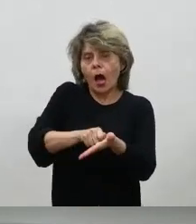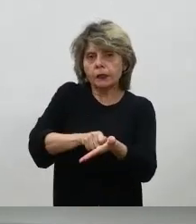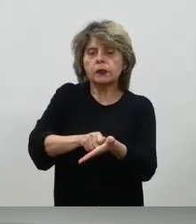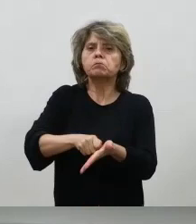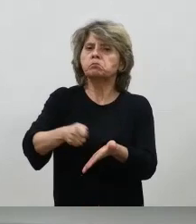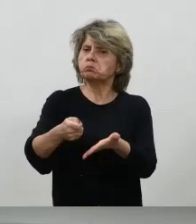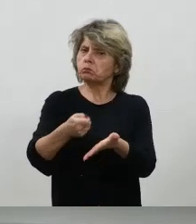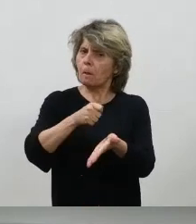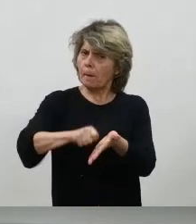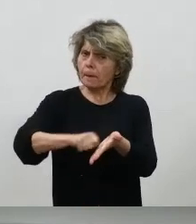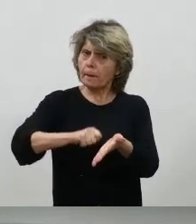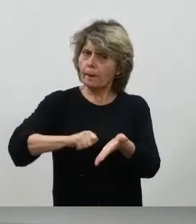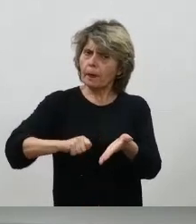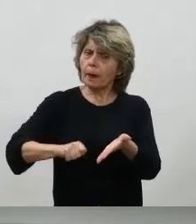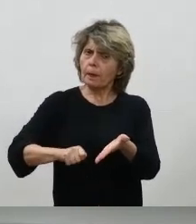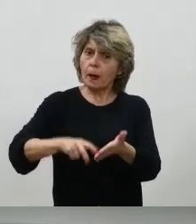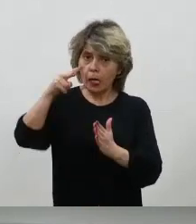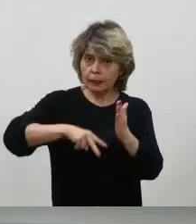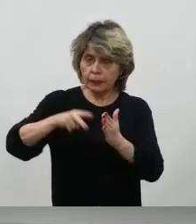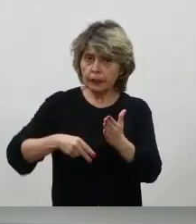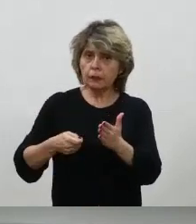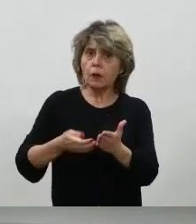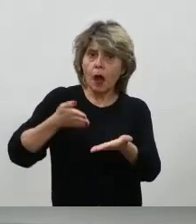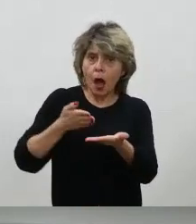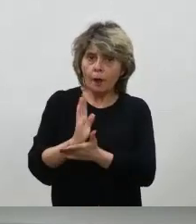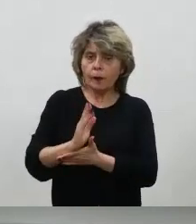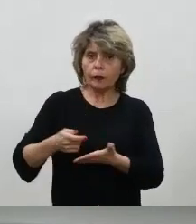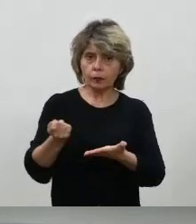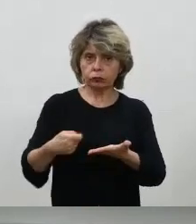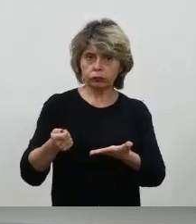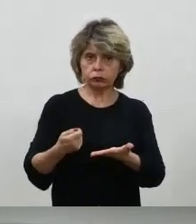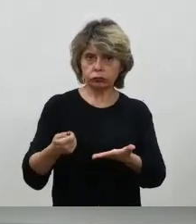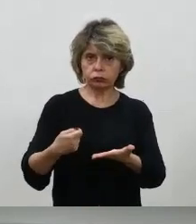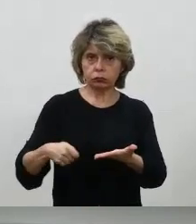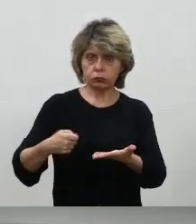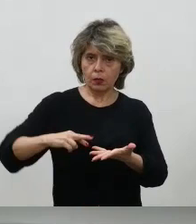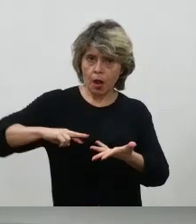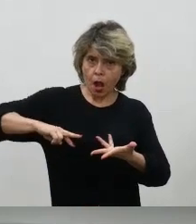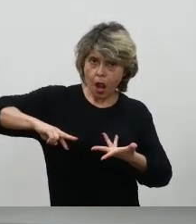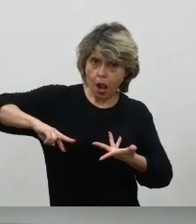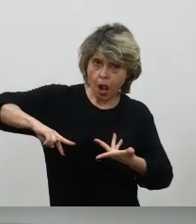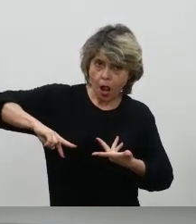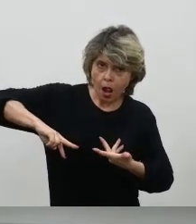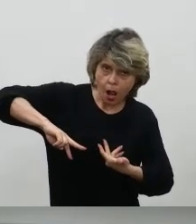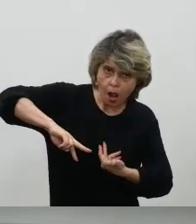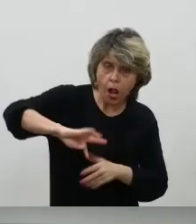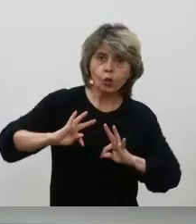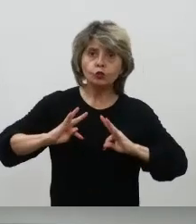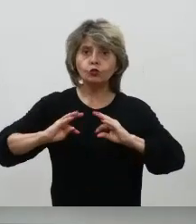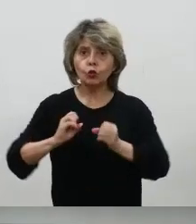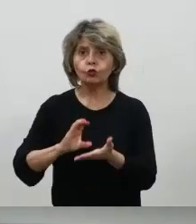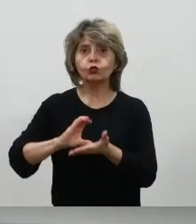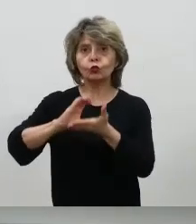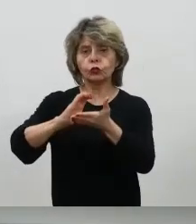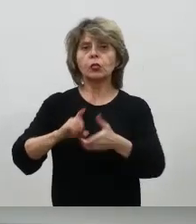após Líder aprovada vacinada pelo senhor presidente senhor dos conselheiros conselheiros substitutos todo procurador de contas e